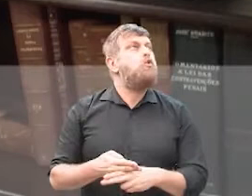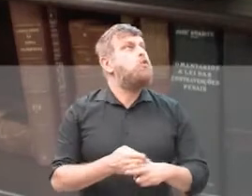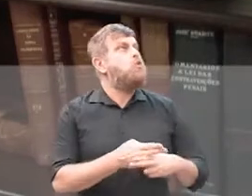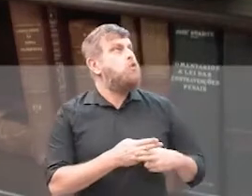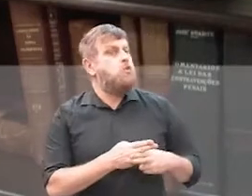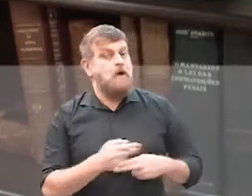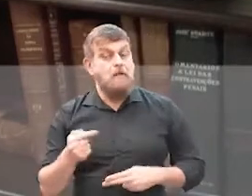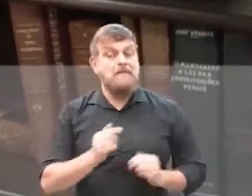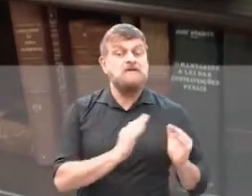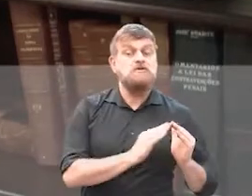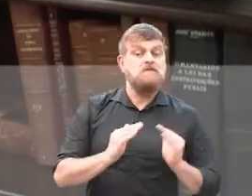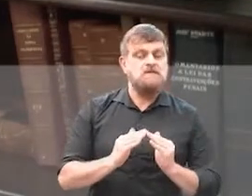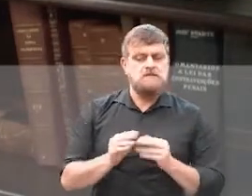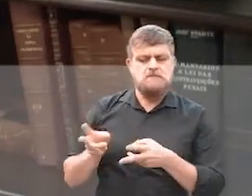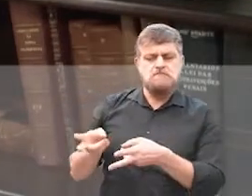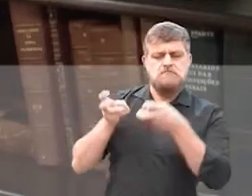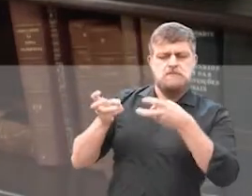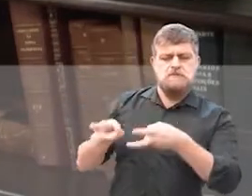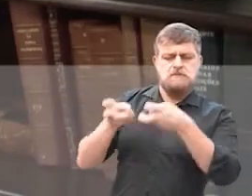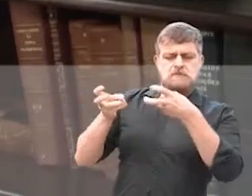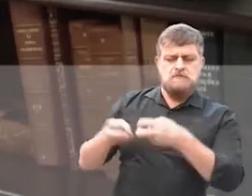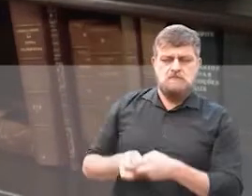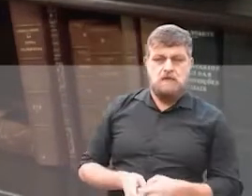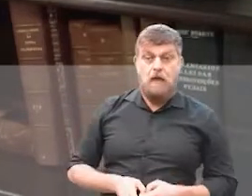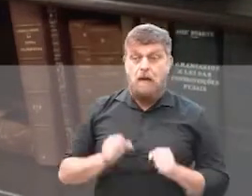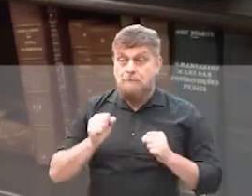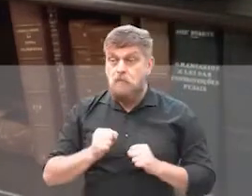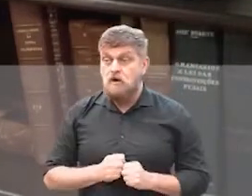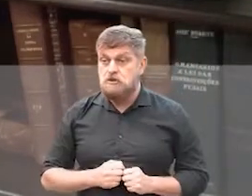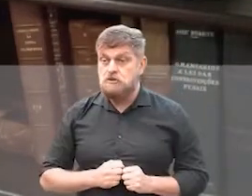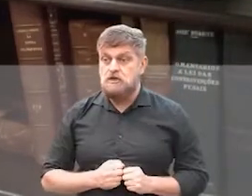Mas os vizinhos, eles podem, de maneira anônima,